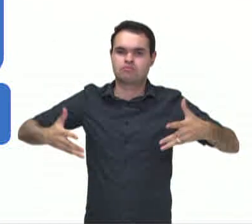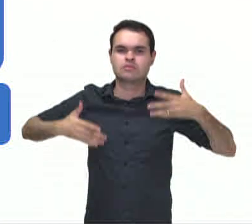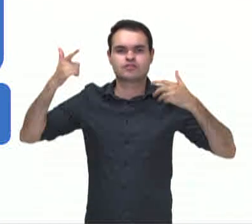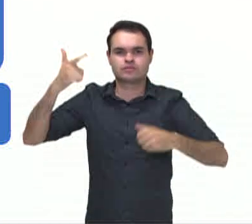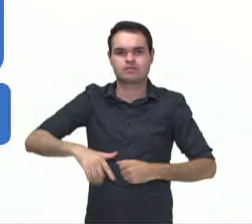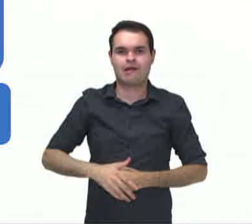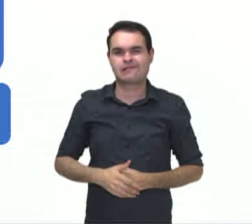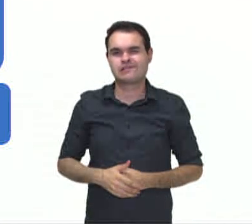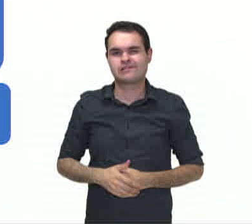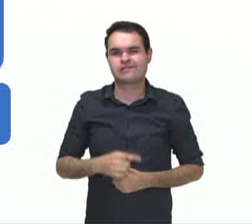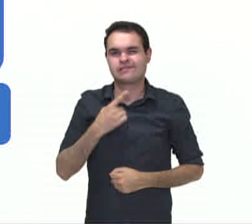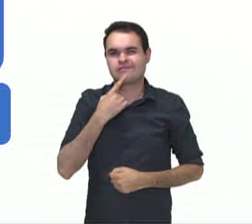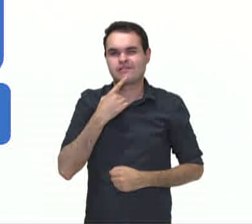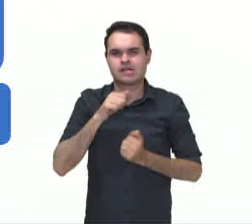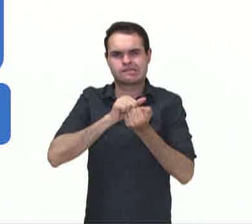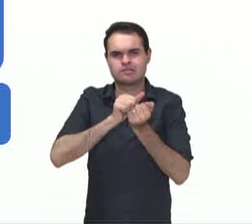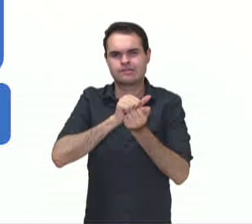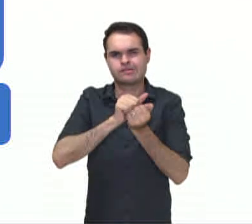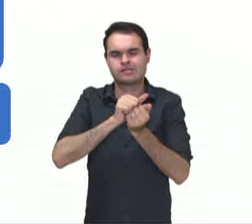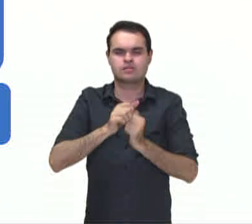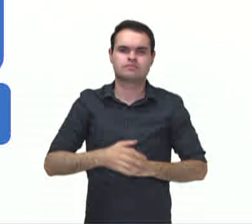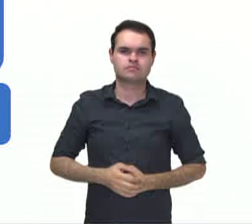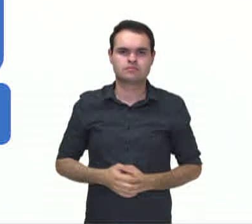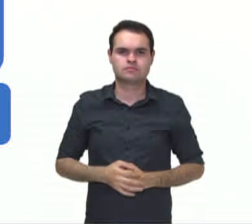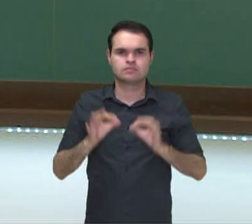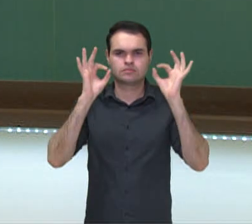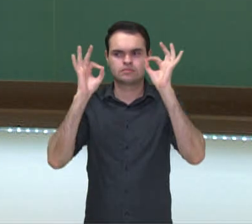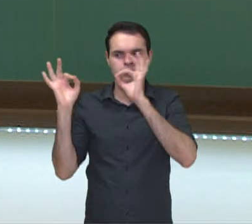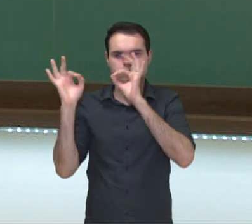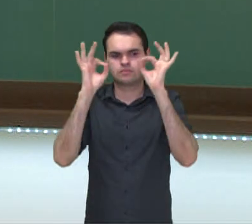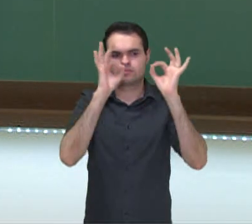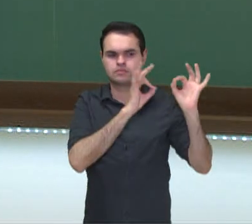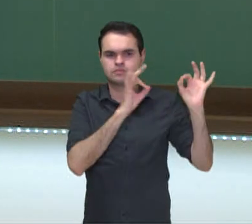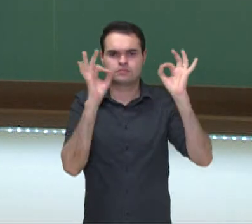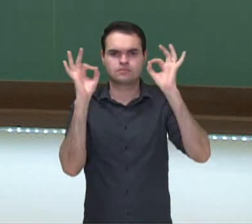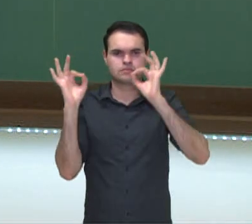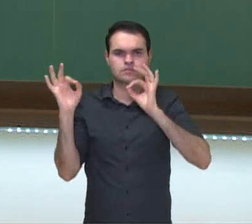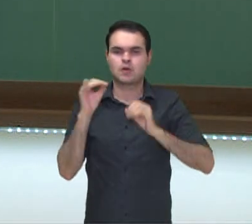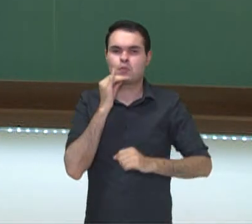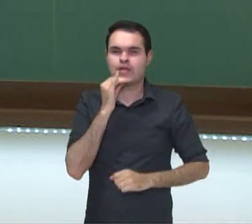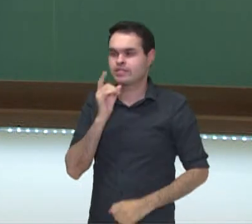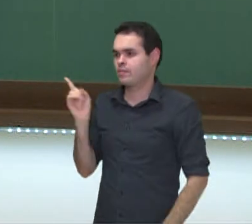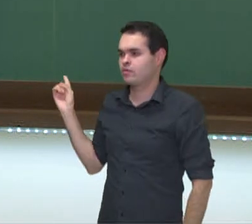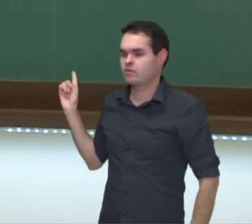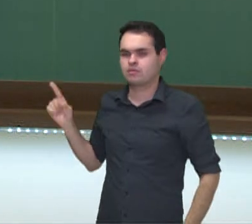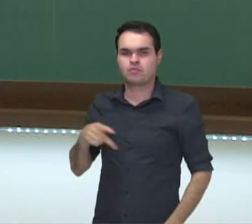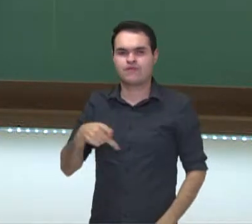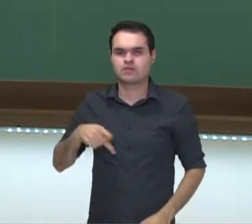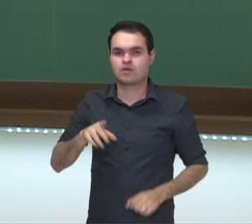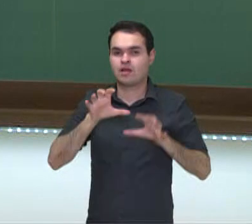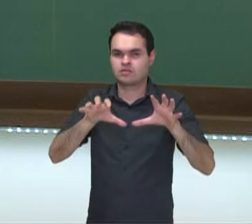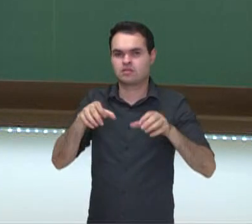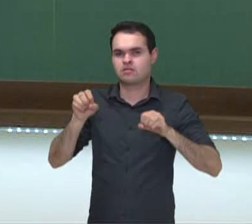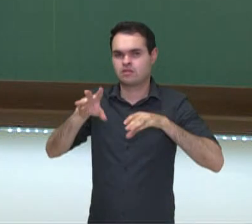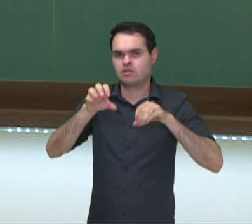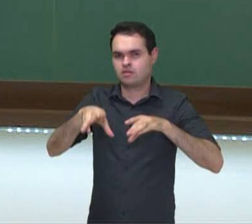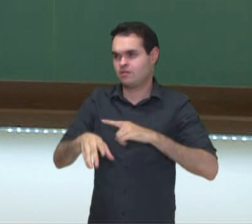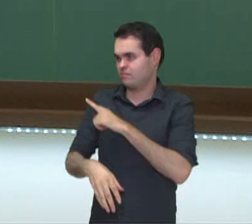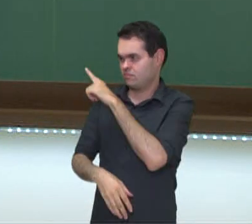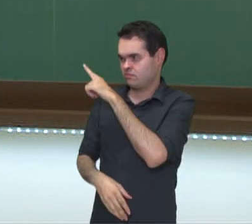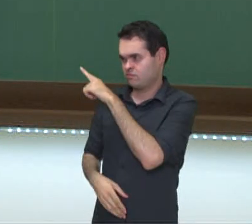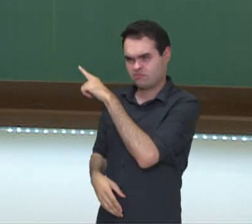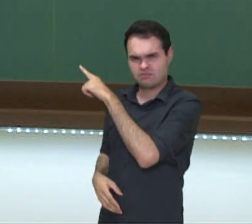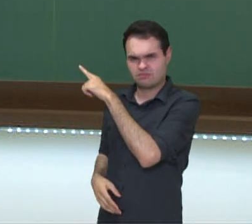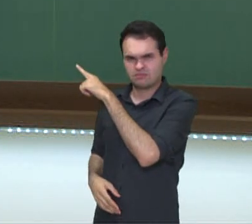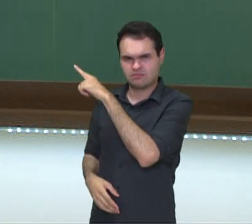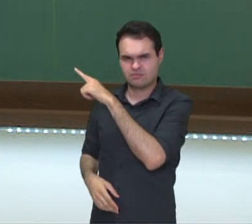os lábios, desviar o olhar. Olha como é diferente. Se a professora estivesse dando aula assim, ó, para vocês, será que vocês iam